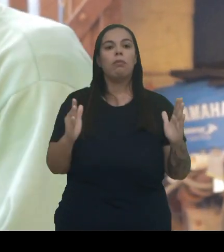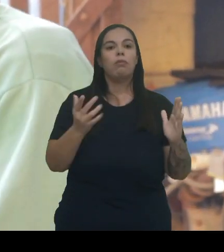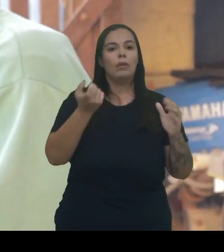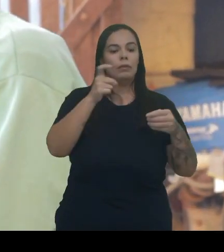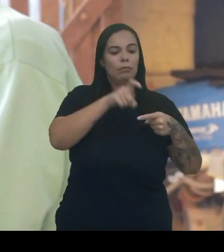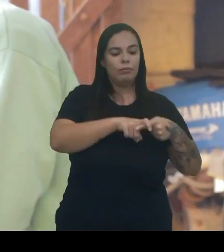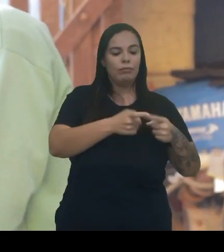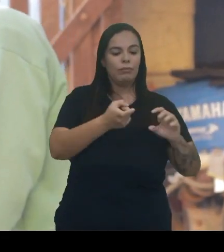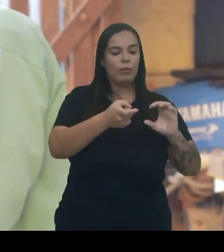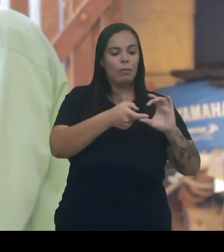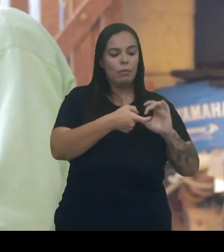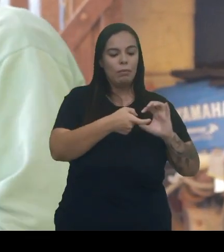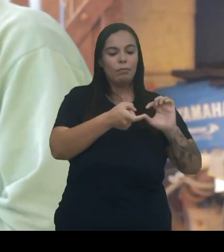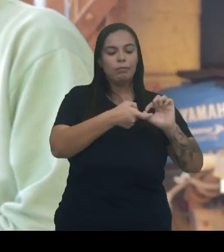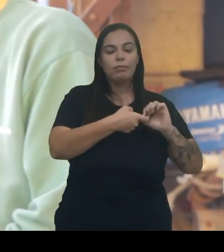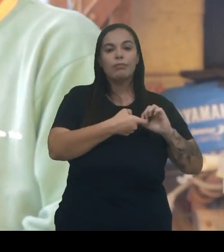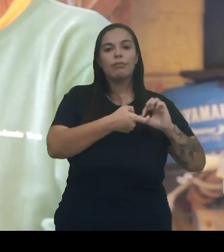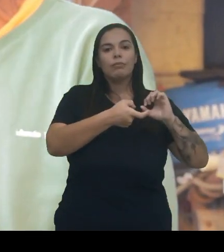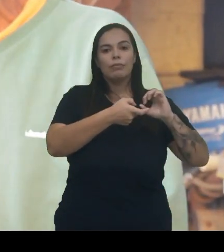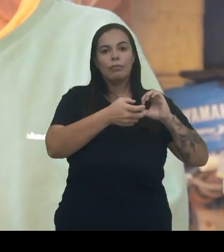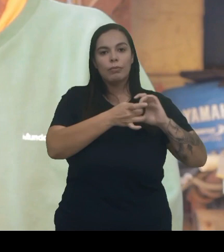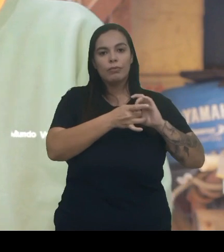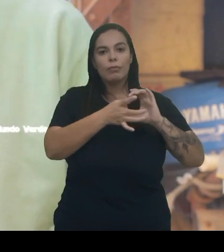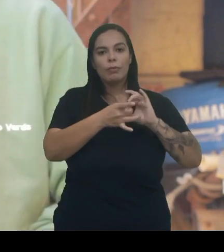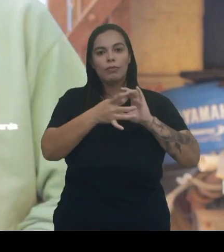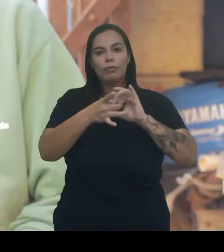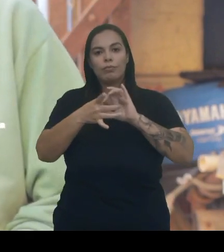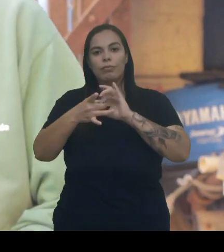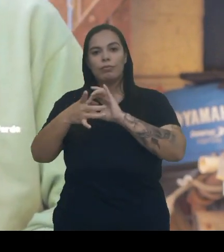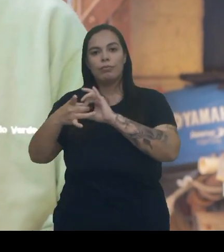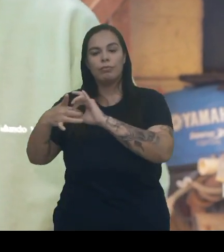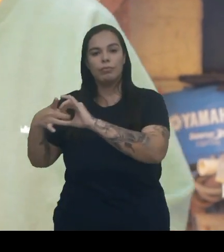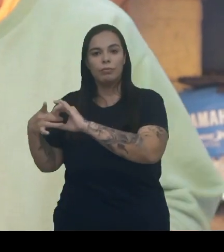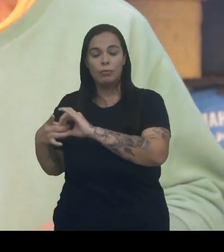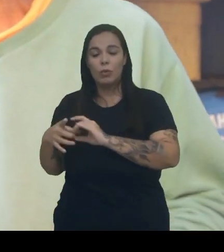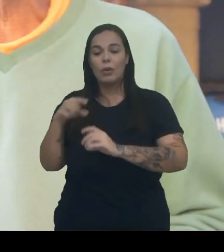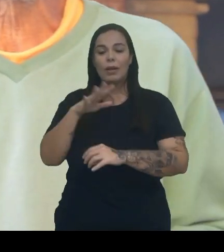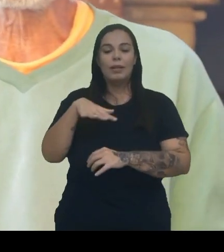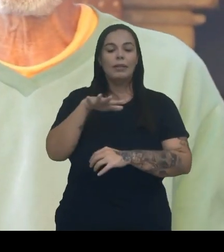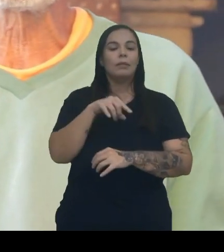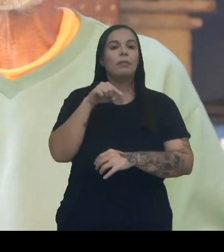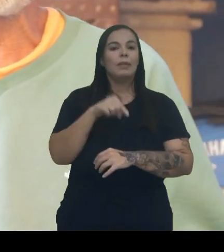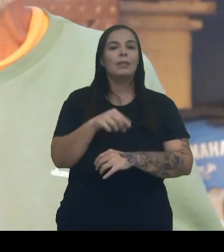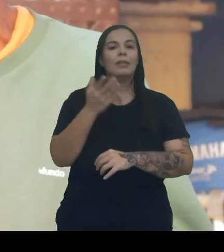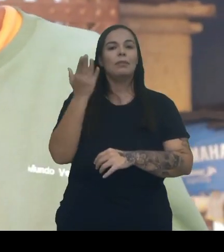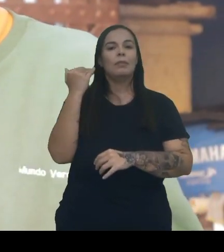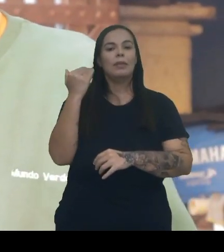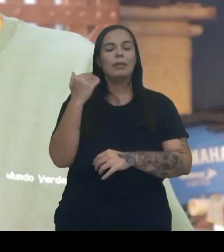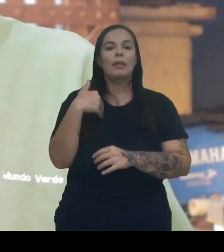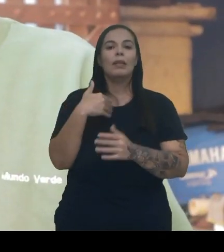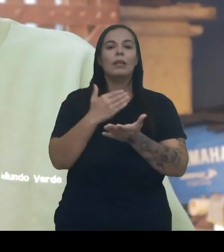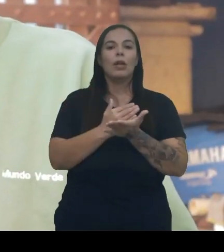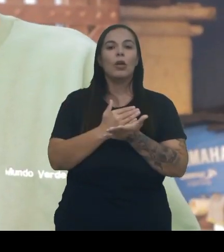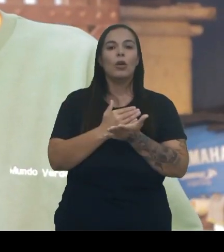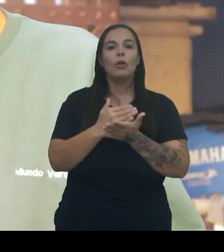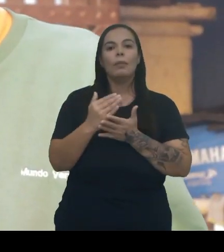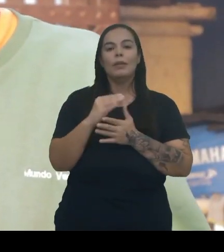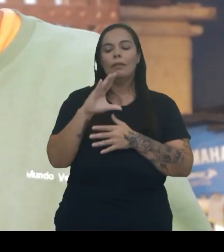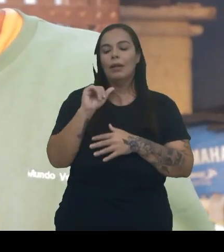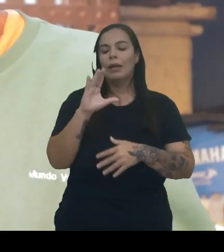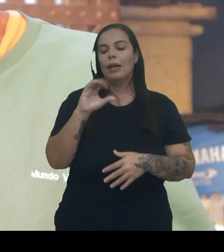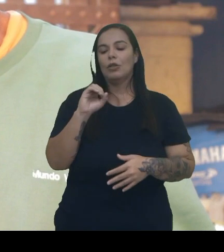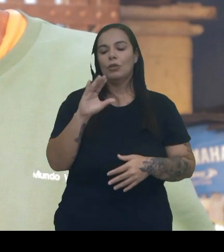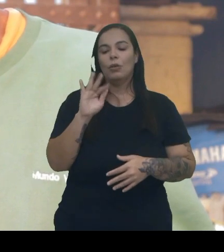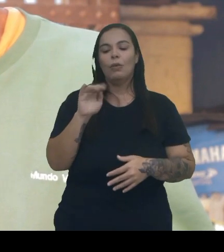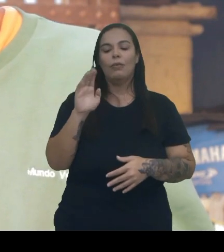outro, subindo. Nessa época, foi a época que começaram a usar o cascofém. Foi uma